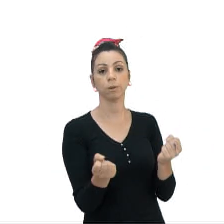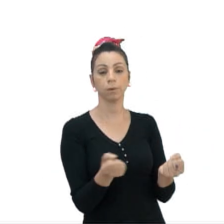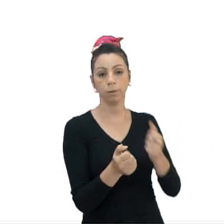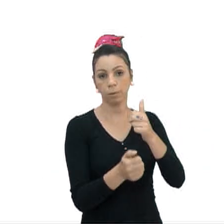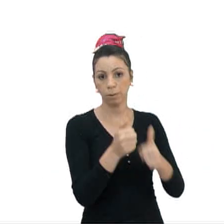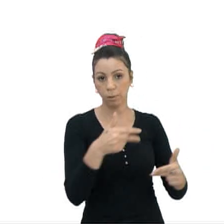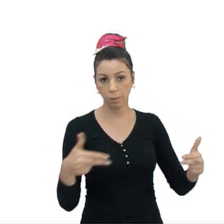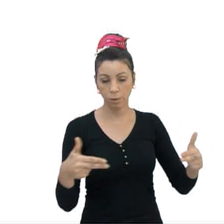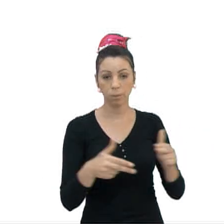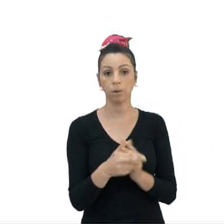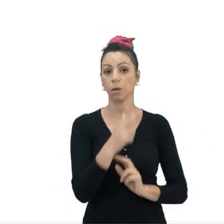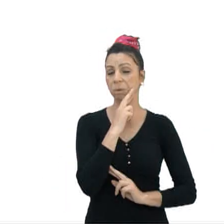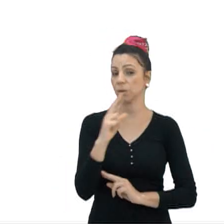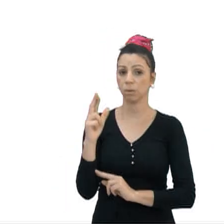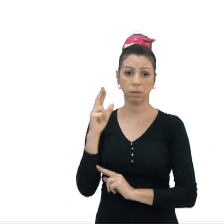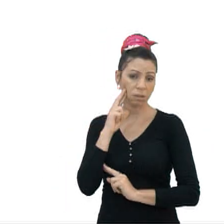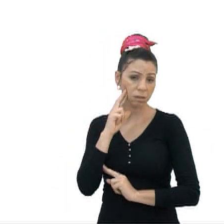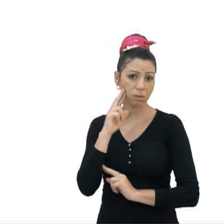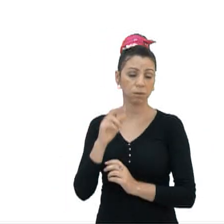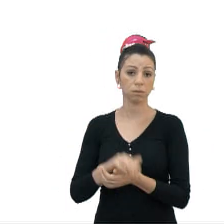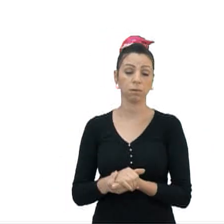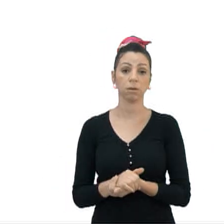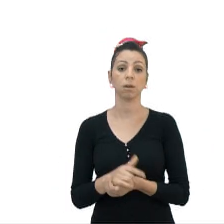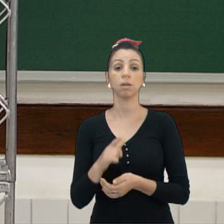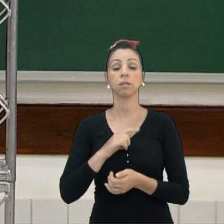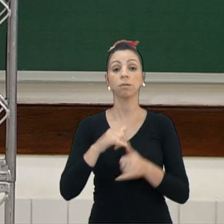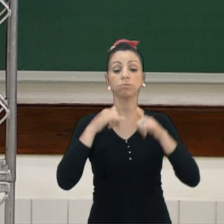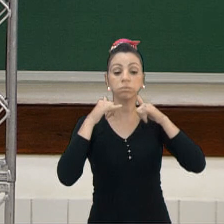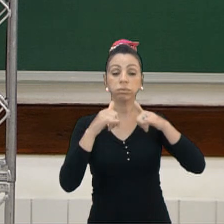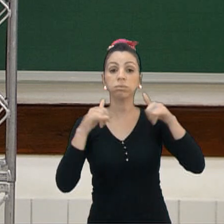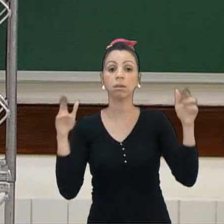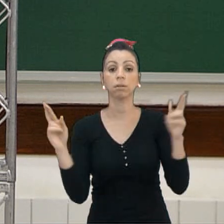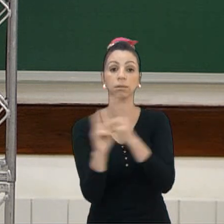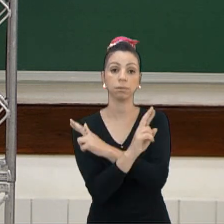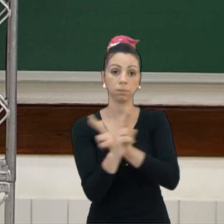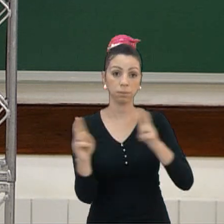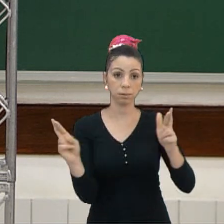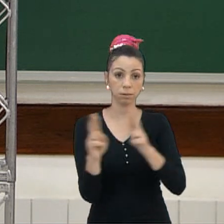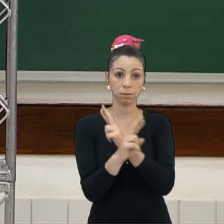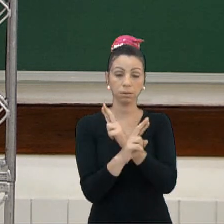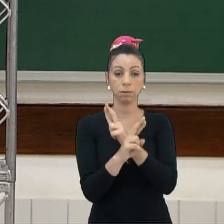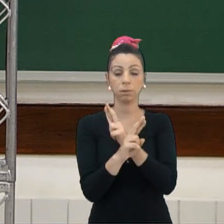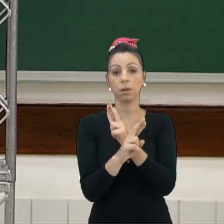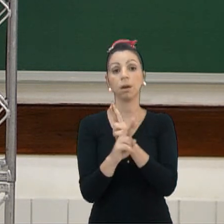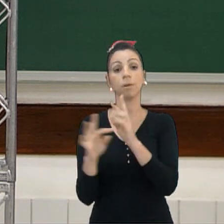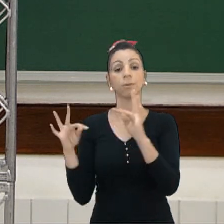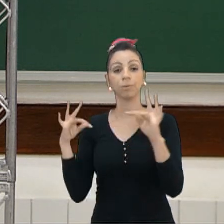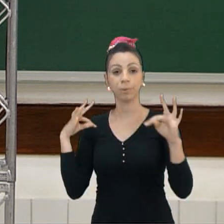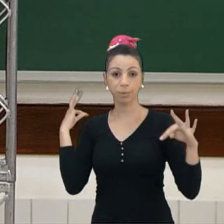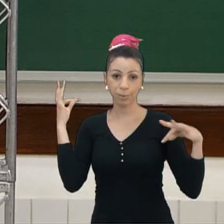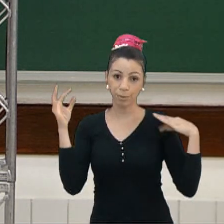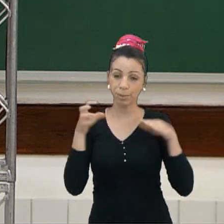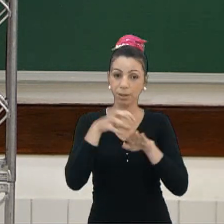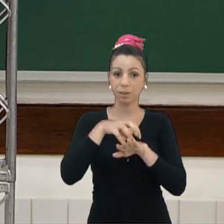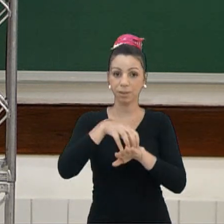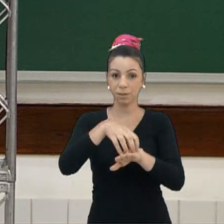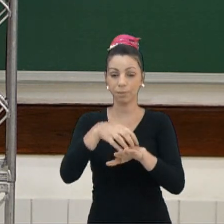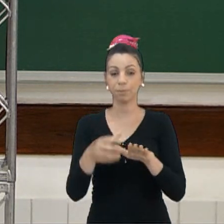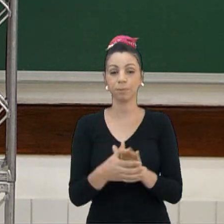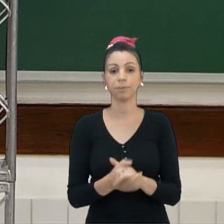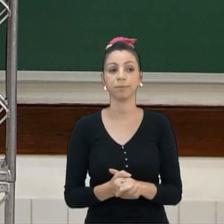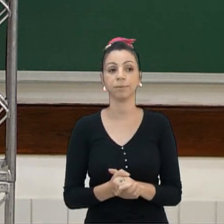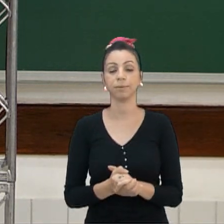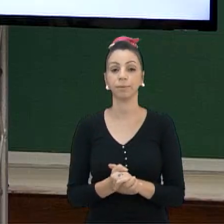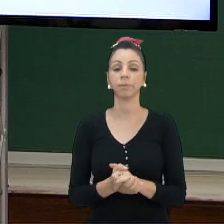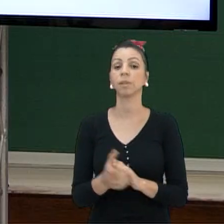de viagens. São o quê? São publicidades relacionadas ao turismo. Então, se eu tenho, por exemplo,